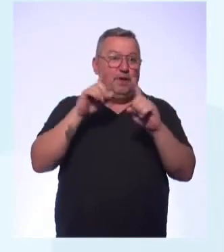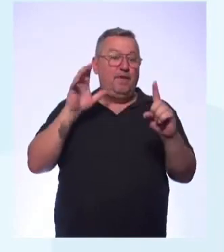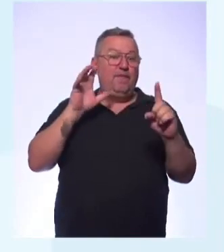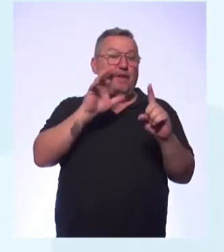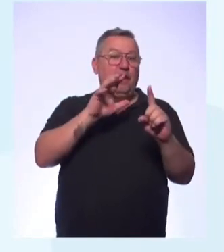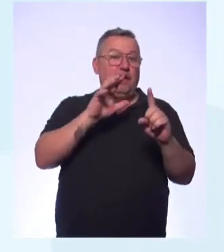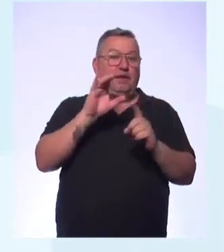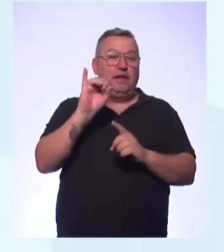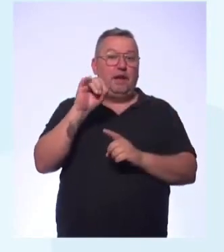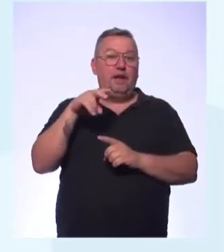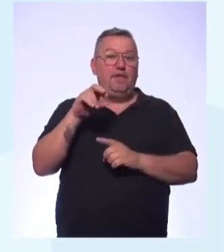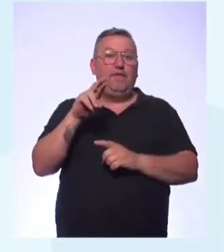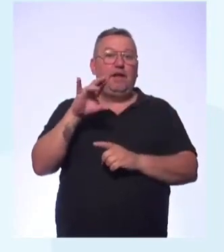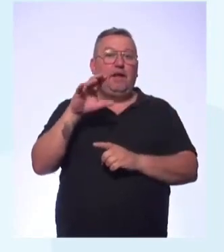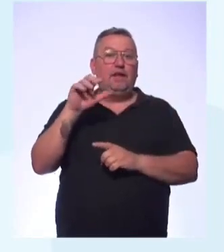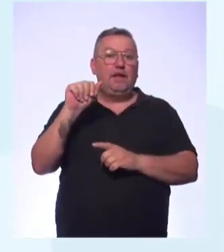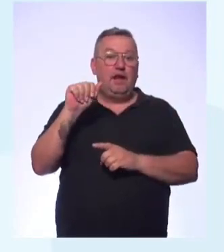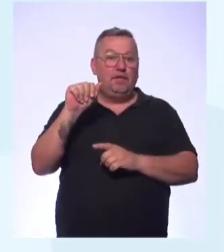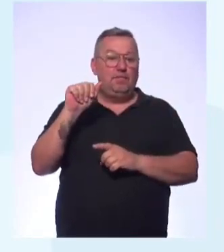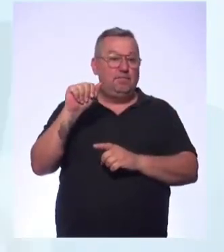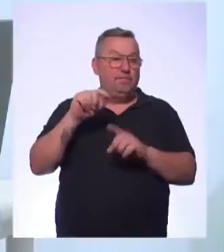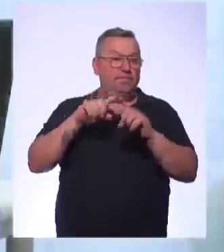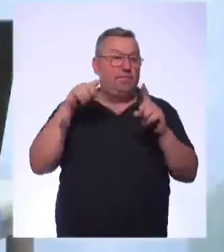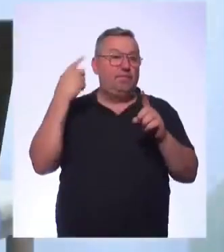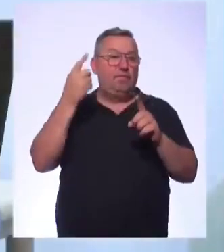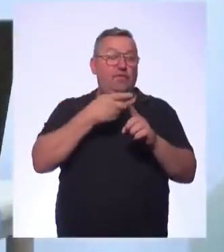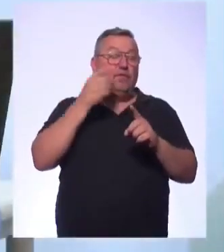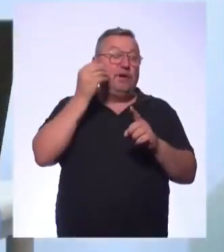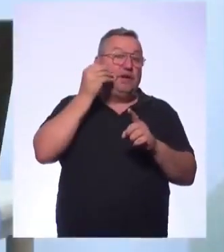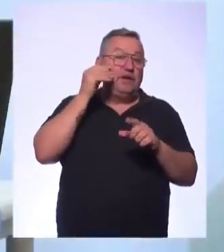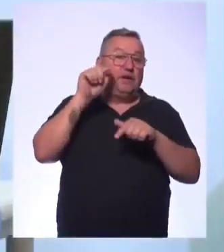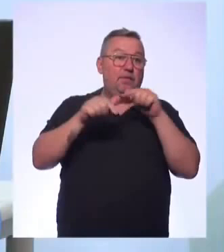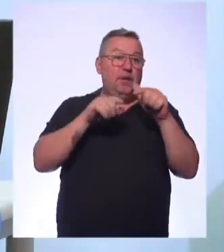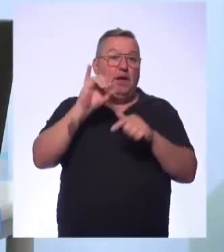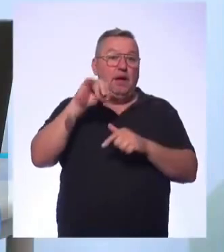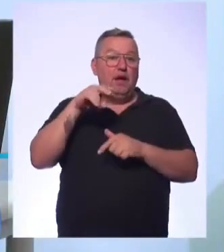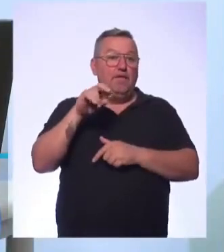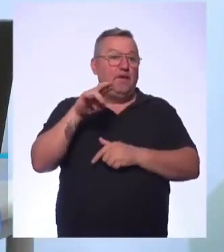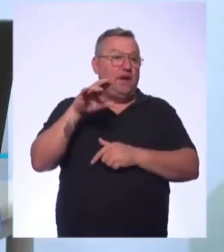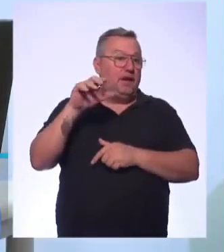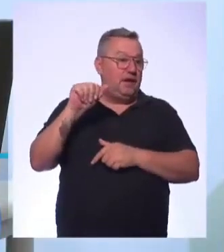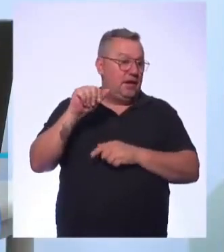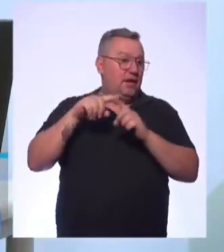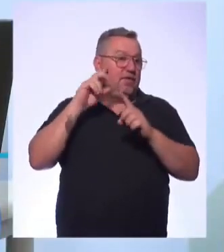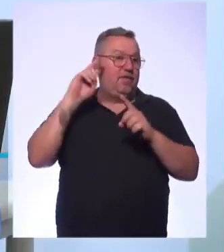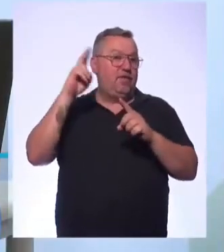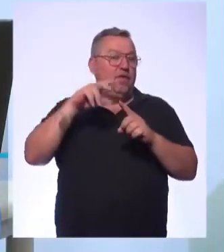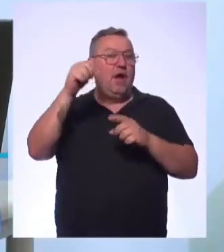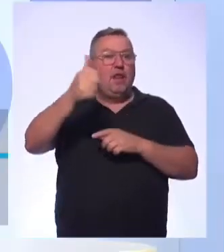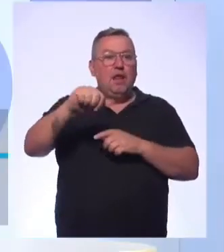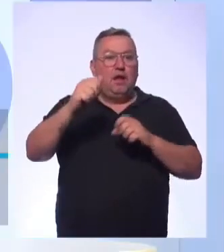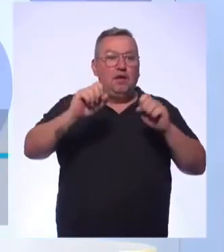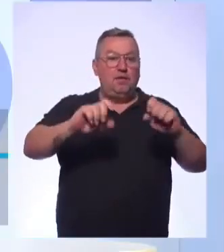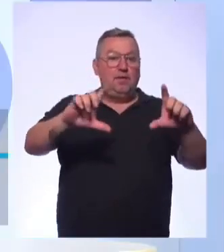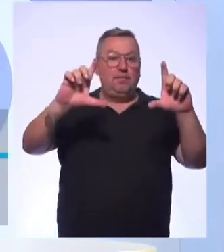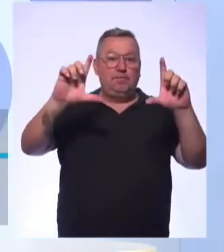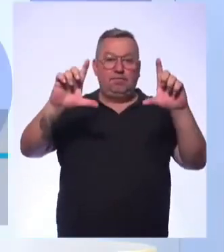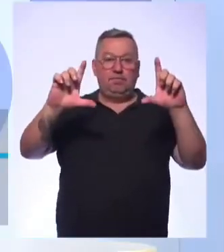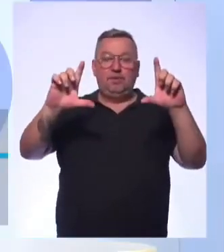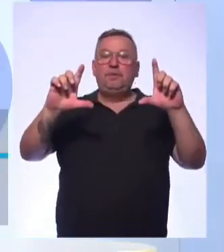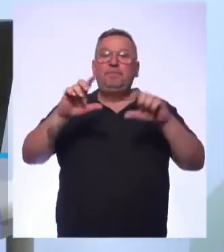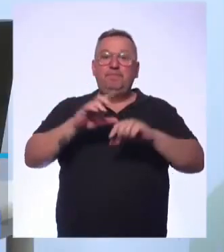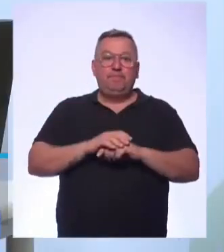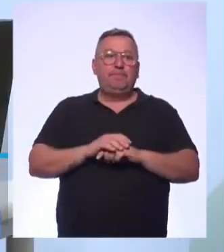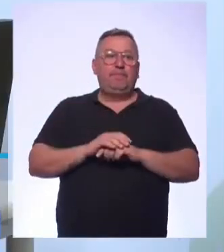aí, inferência. Então, a gente vai tentar trabalhar com vocês a inferência, porque a gente fez o que? A análise das imagens, não foi, Andréia, na aula passada?